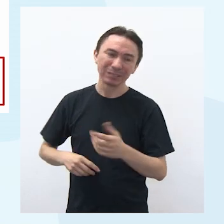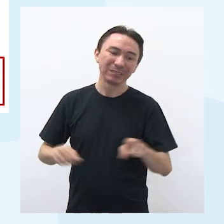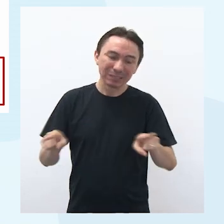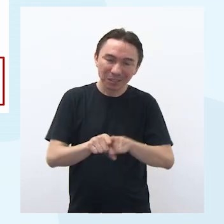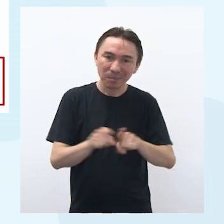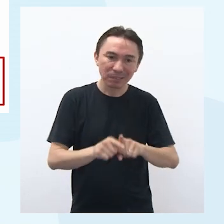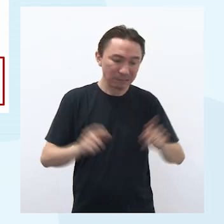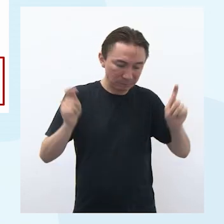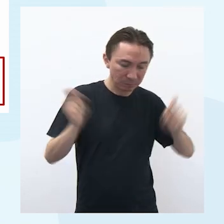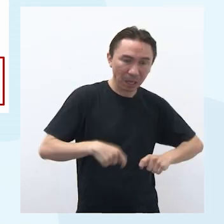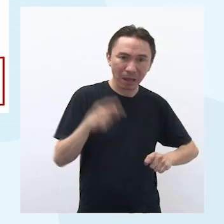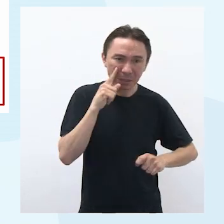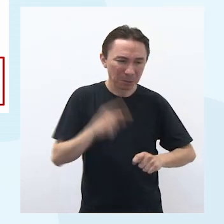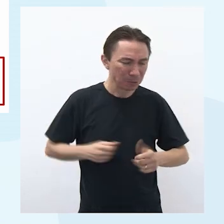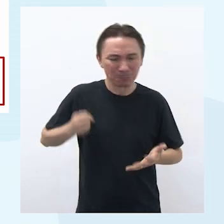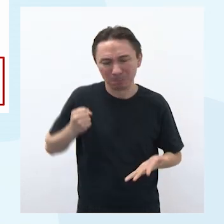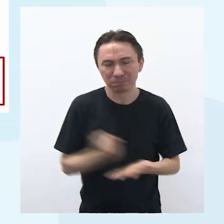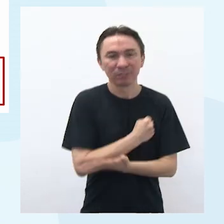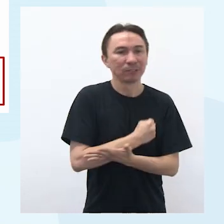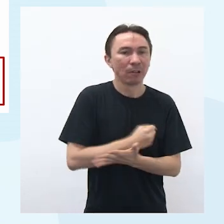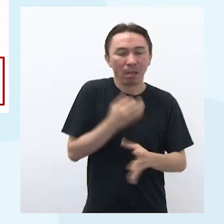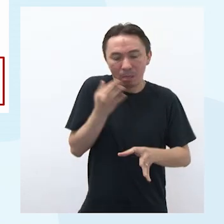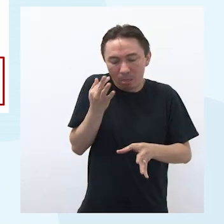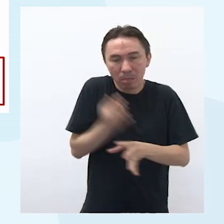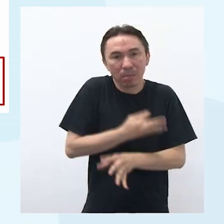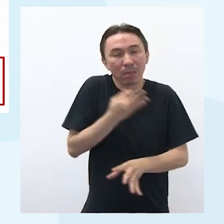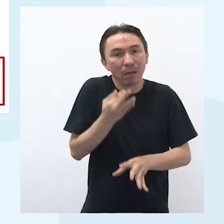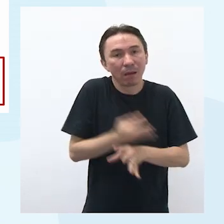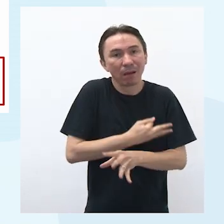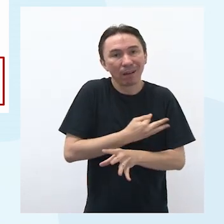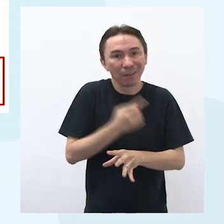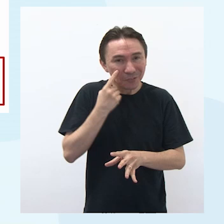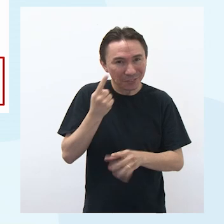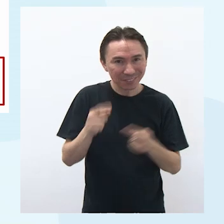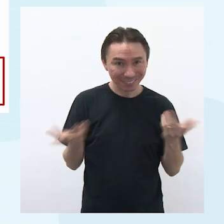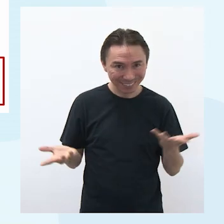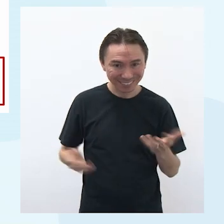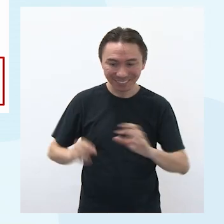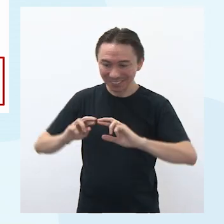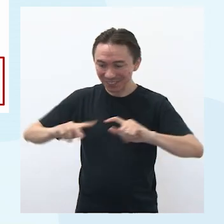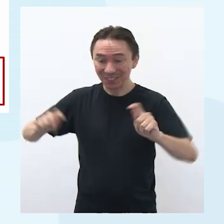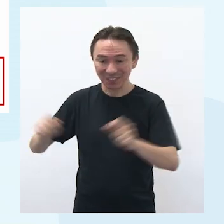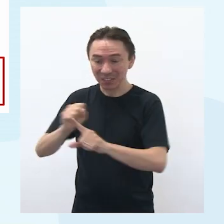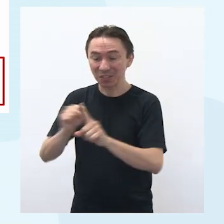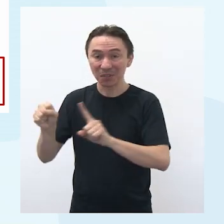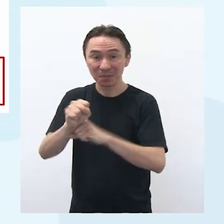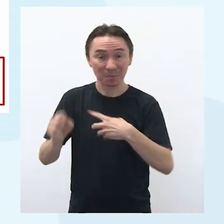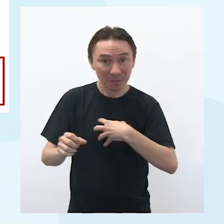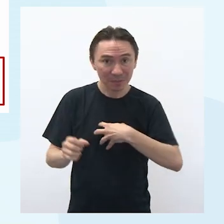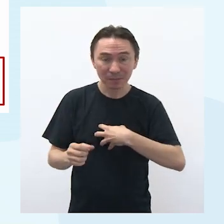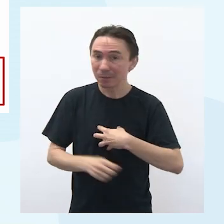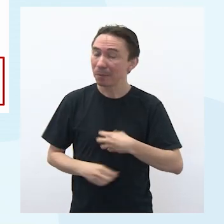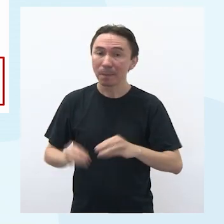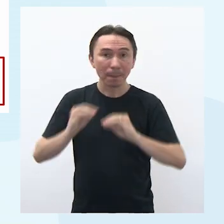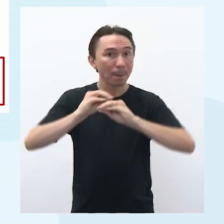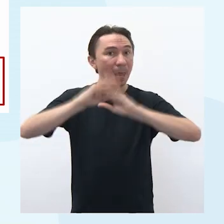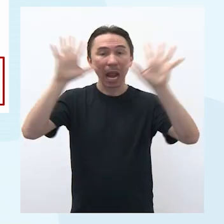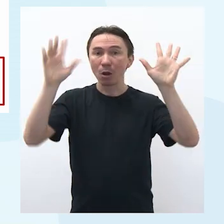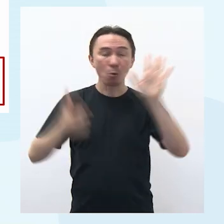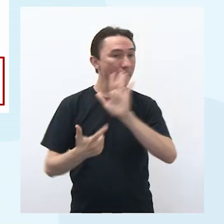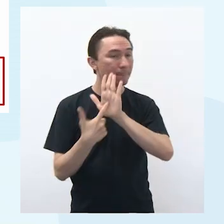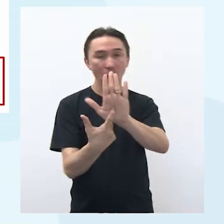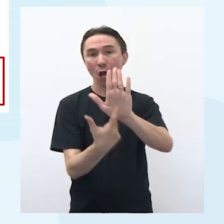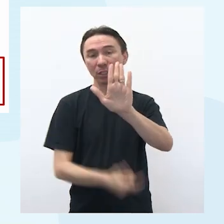vocês estão vendo que a competência socioemocional está explícita no material. Ele pede para o estudante fazer essa